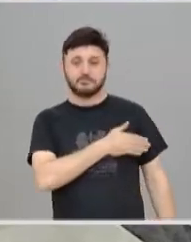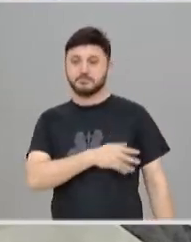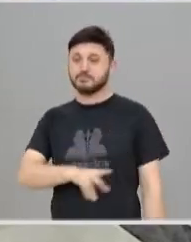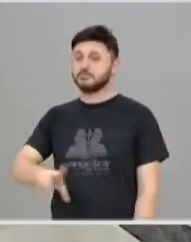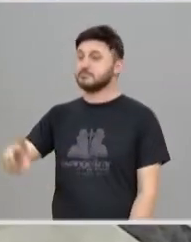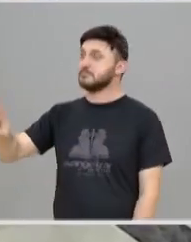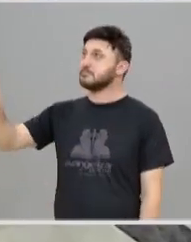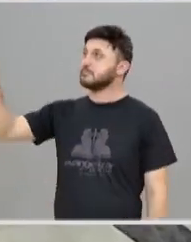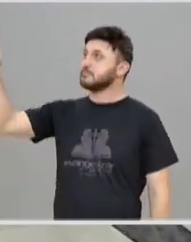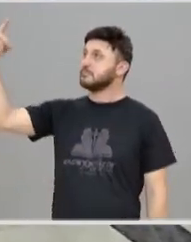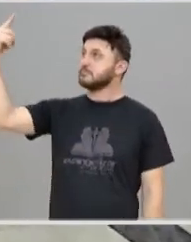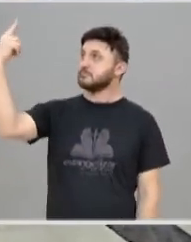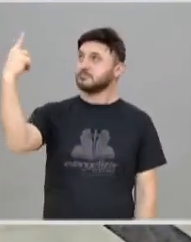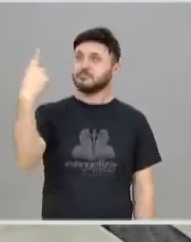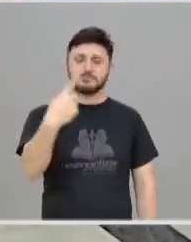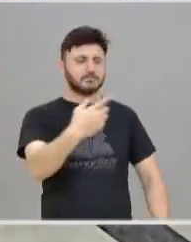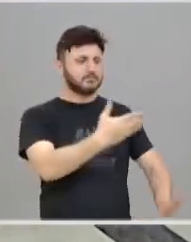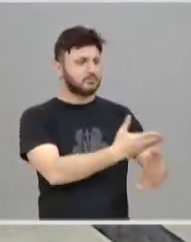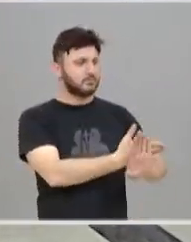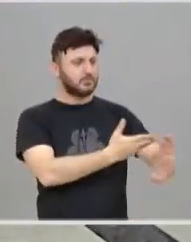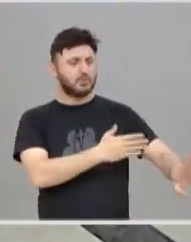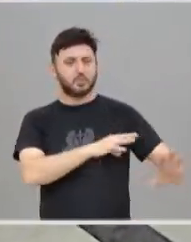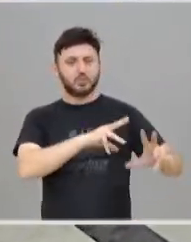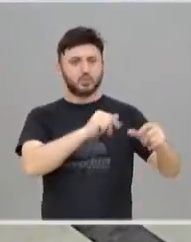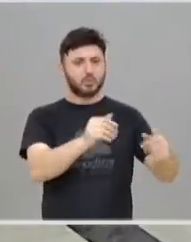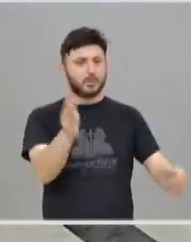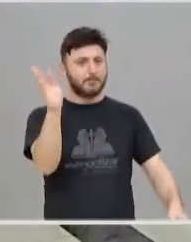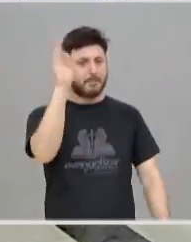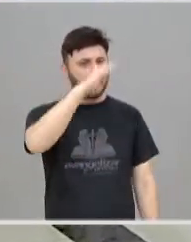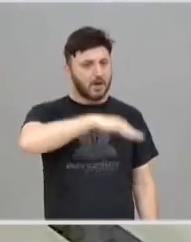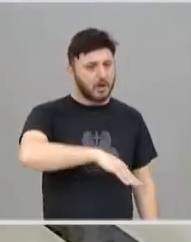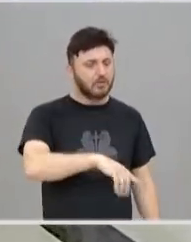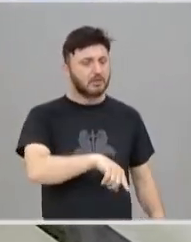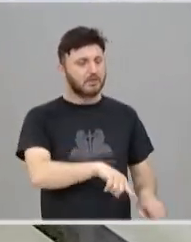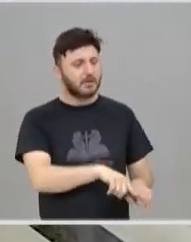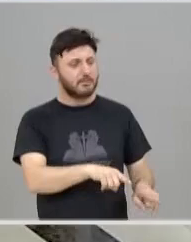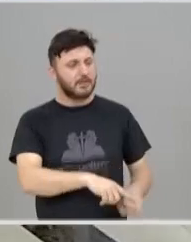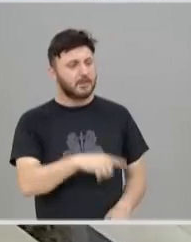Deus, livrai todo pai dos perigos da vida,